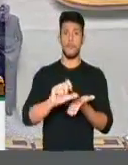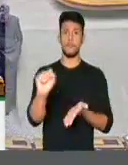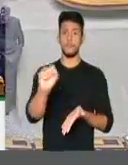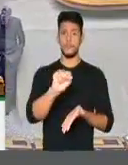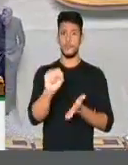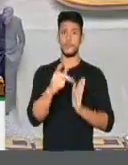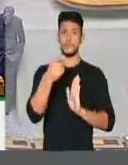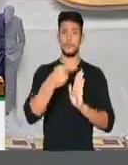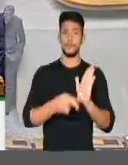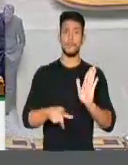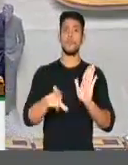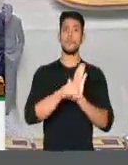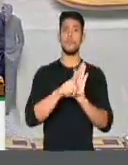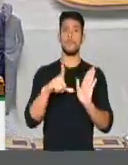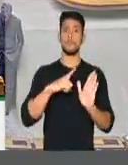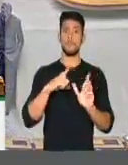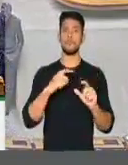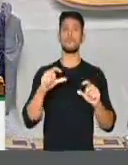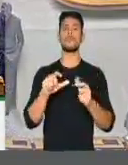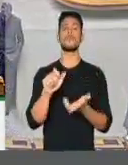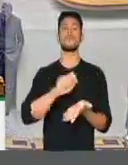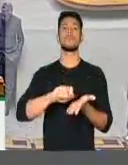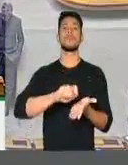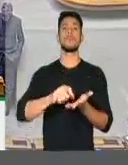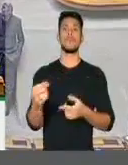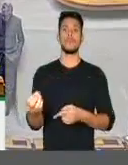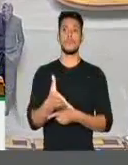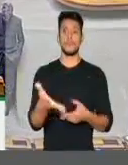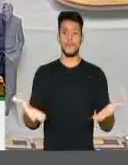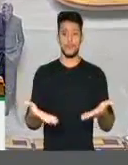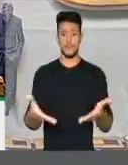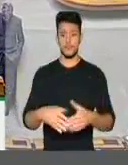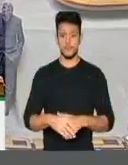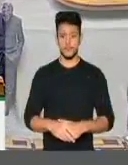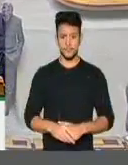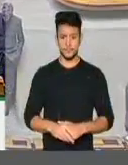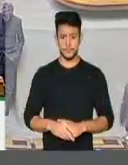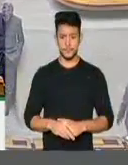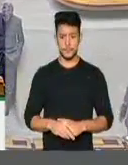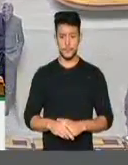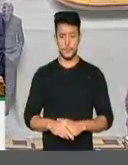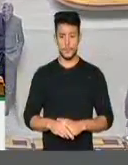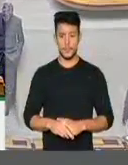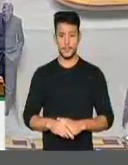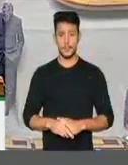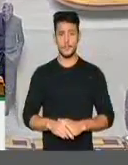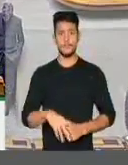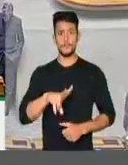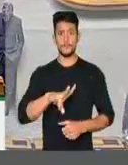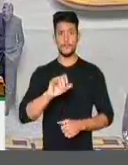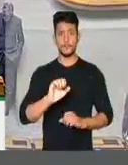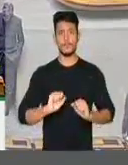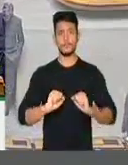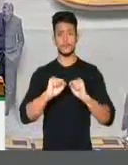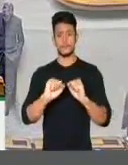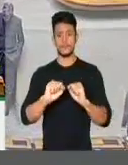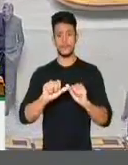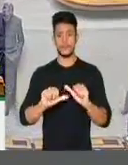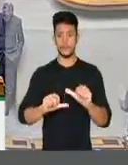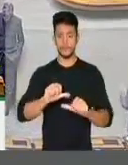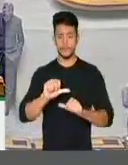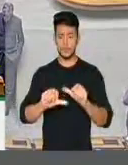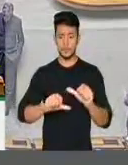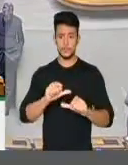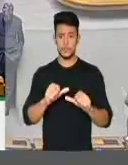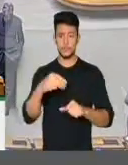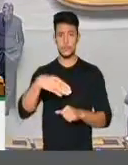de lei a seguinte redação. O artigo 8º. O regulamento poderá autorizar a redução